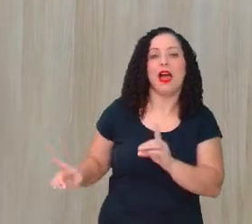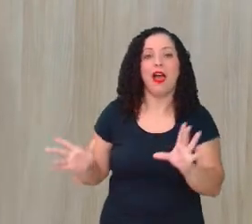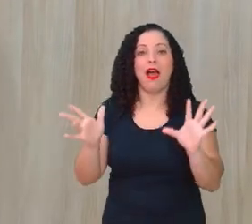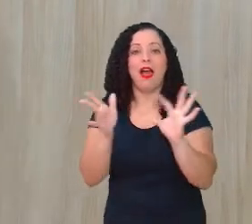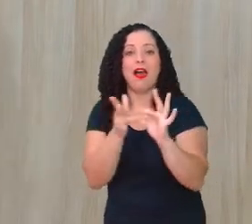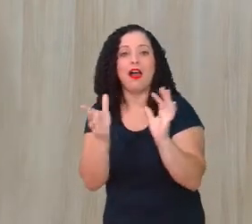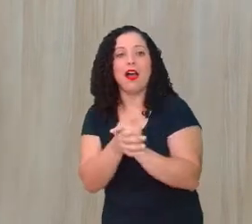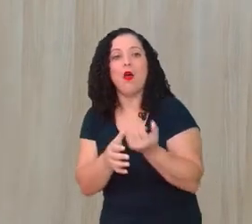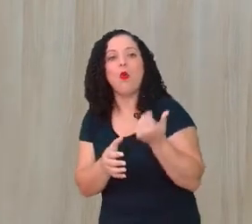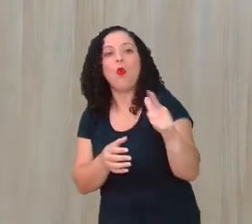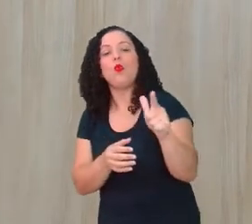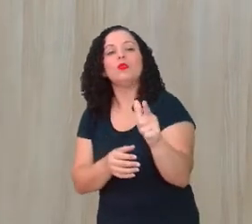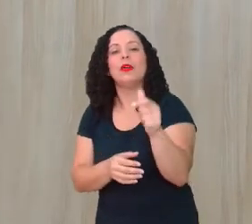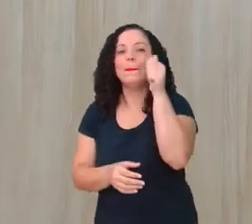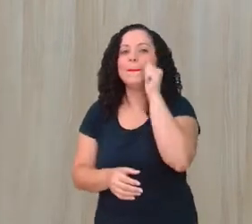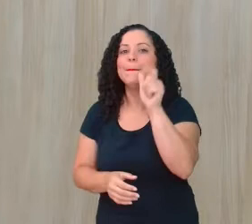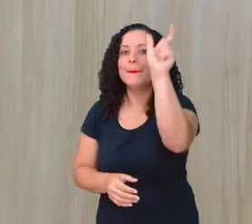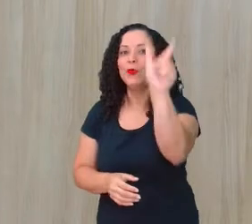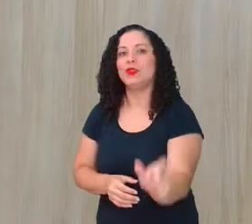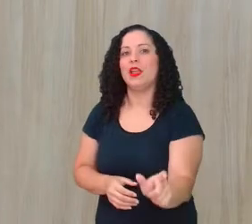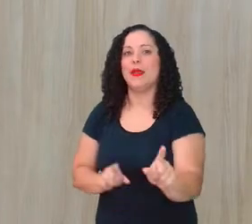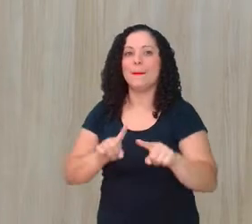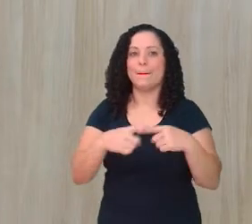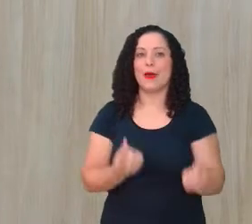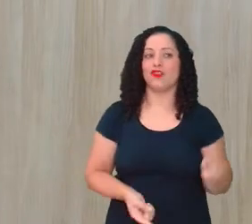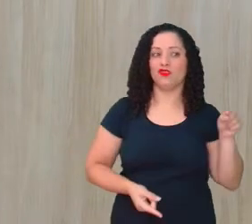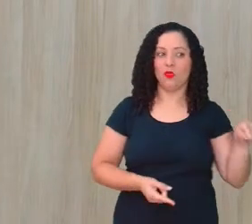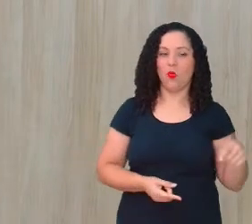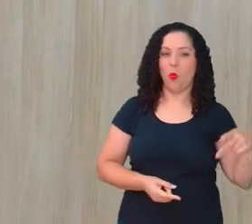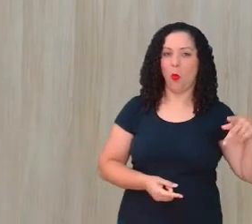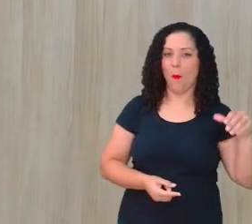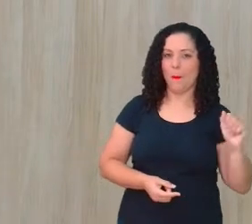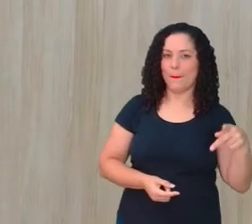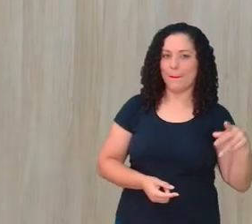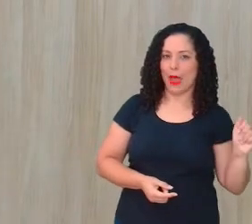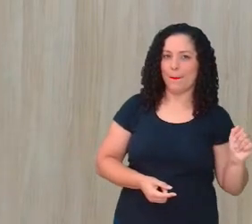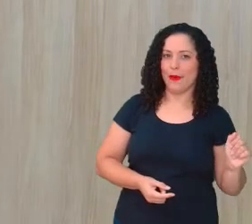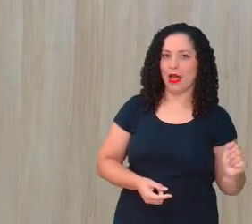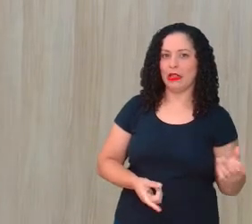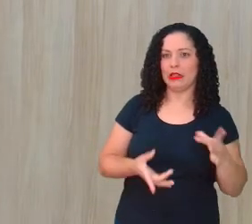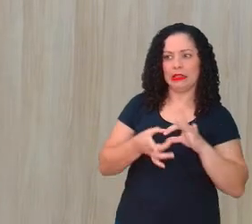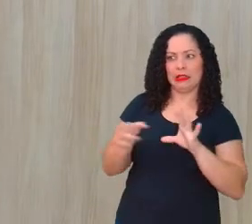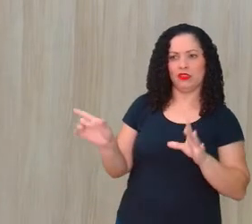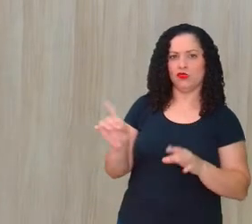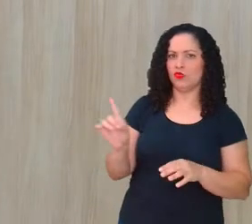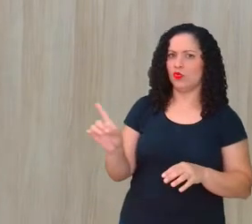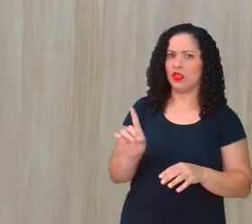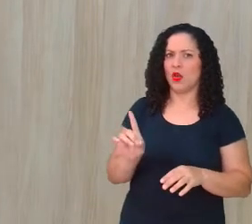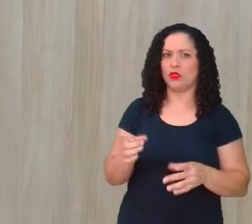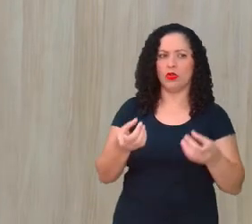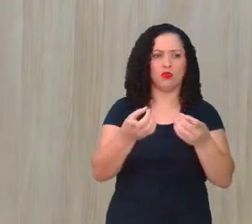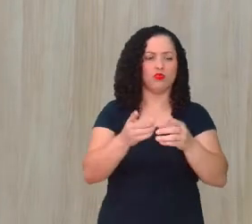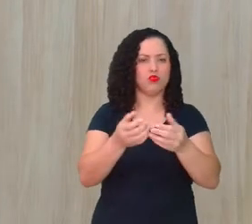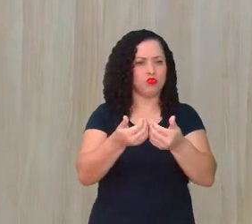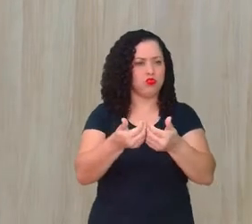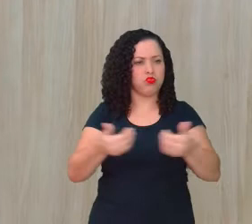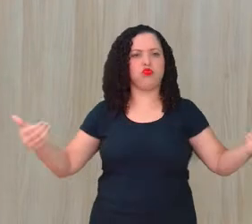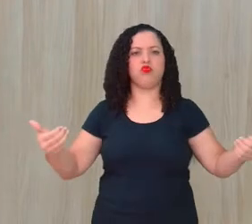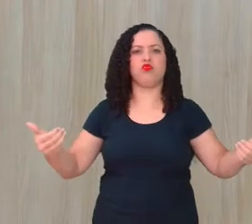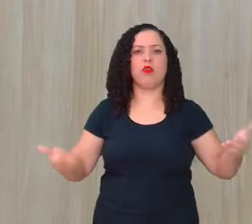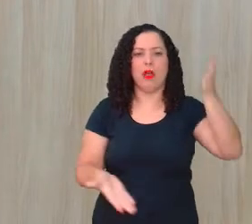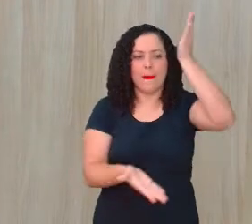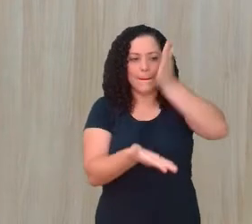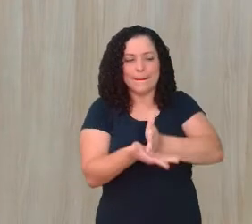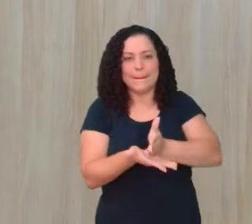Bolena. Nesse sentido, o Papa não autoriza e ele racha ali com o Papa, né? A partir de então,